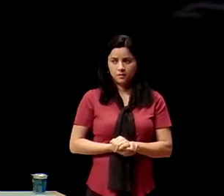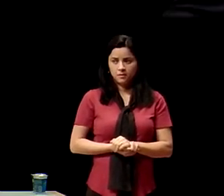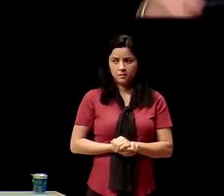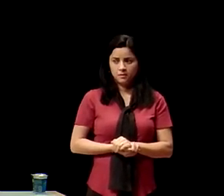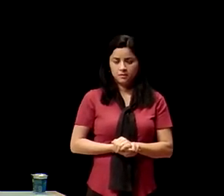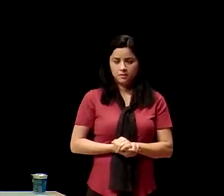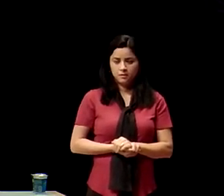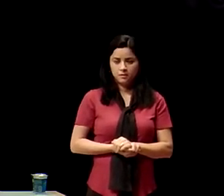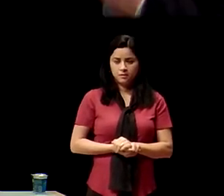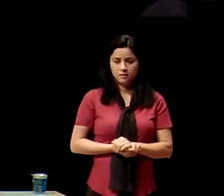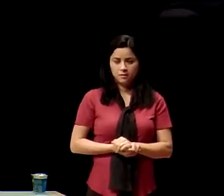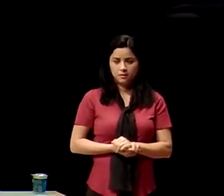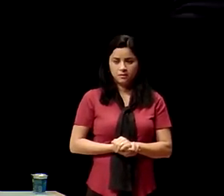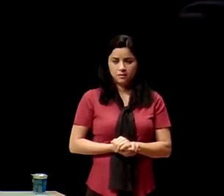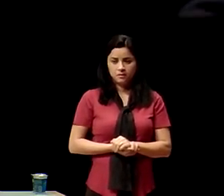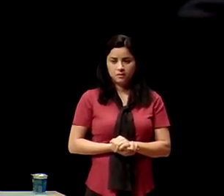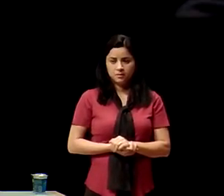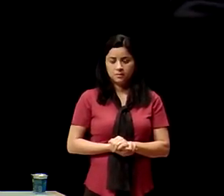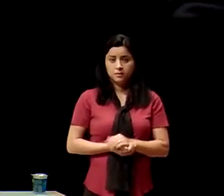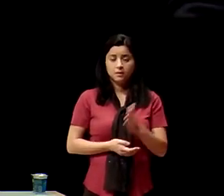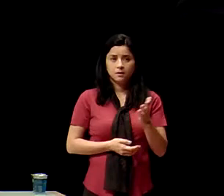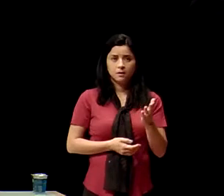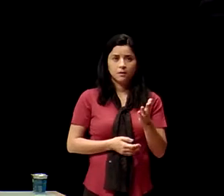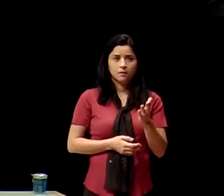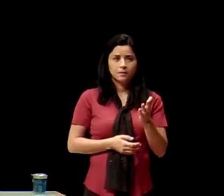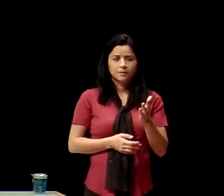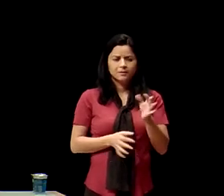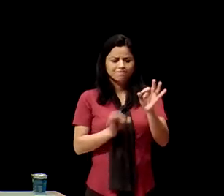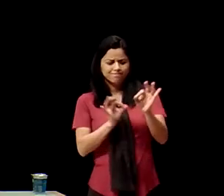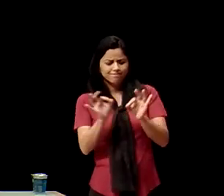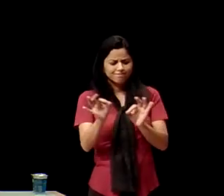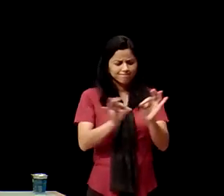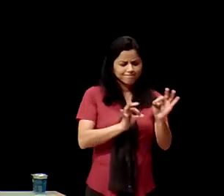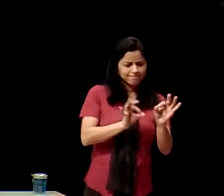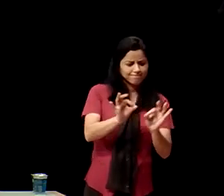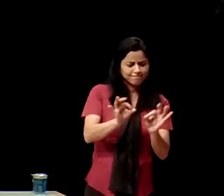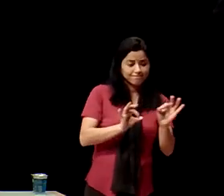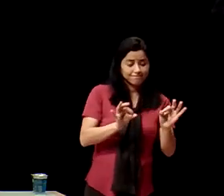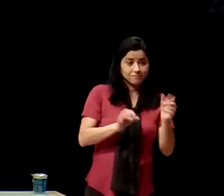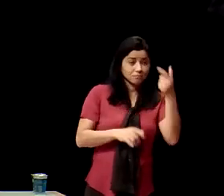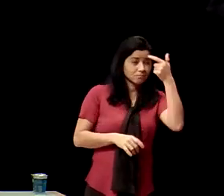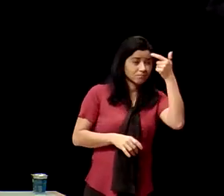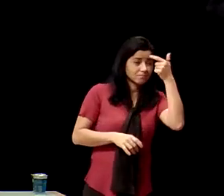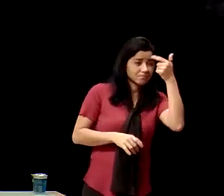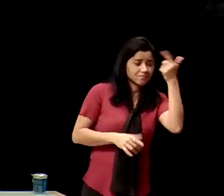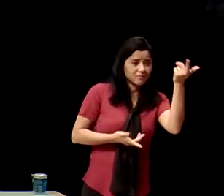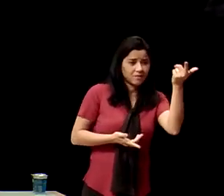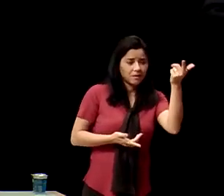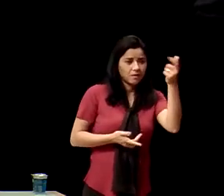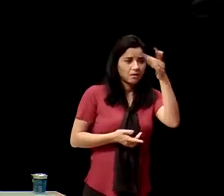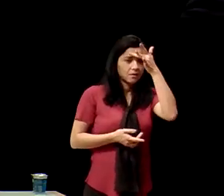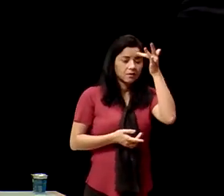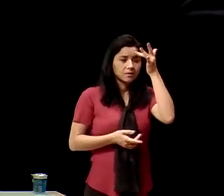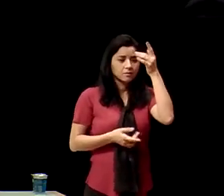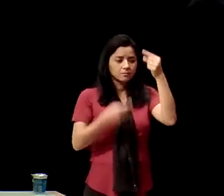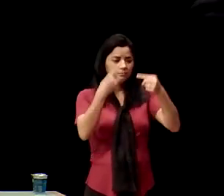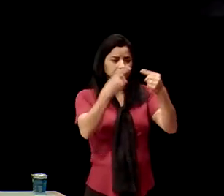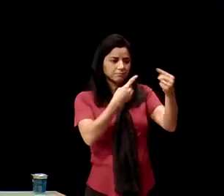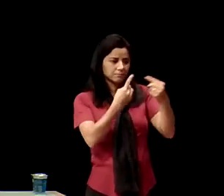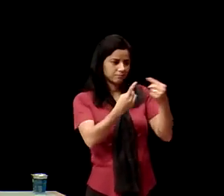people's social consciousness. Desde aprimoramento da consciência das pessoas através do